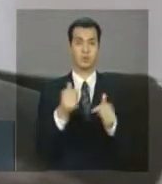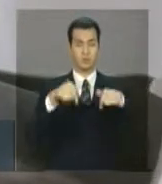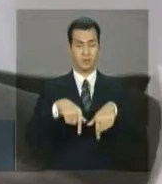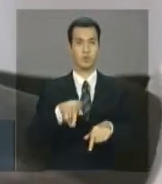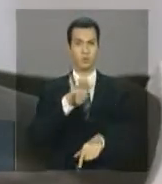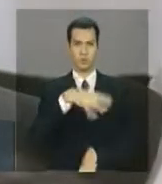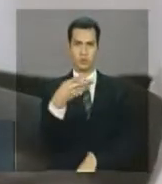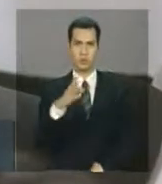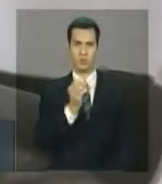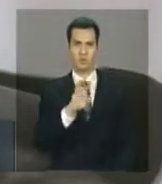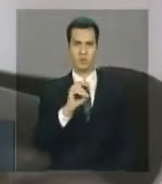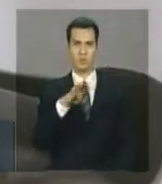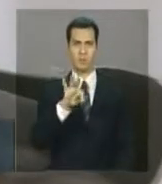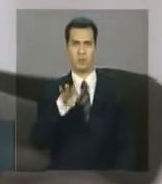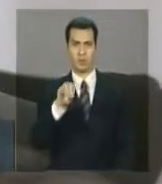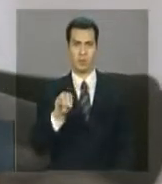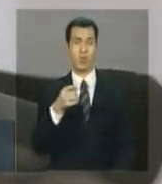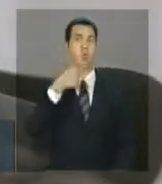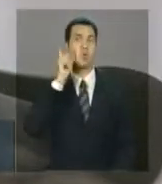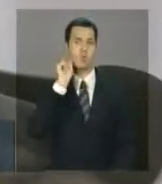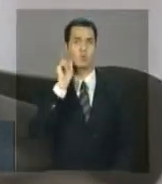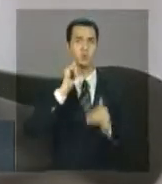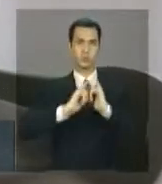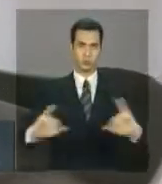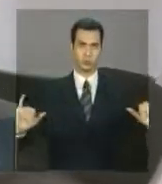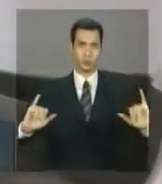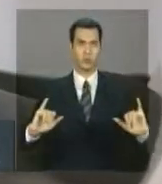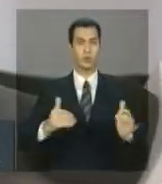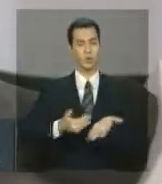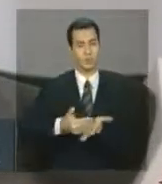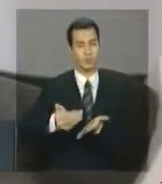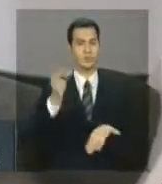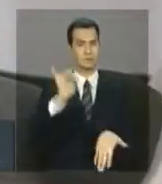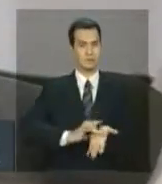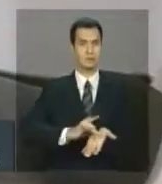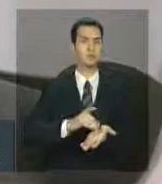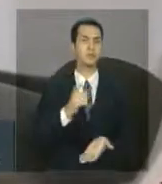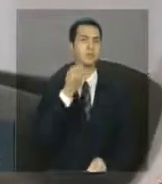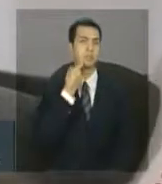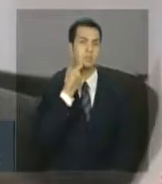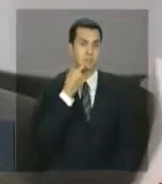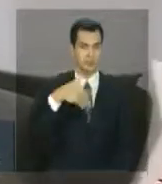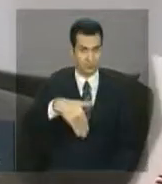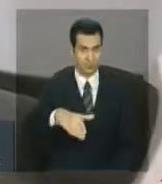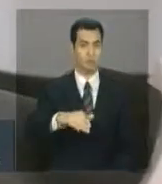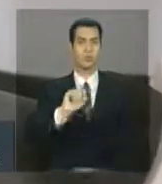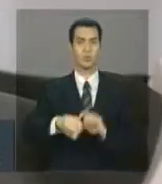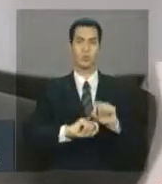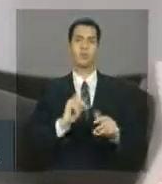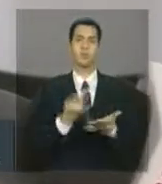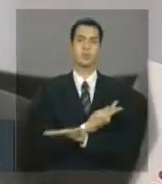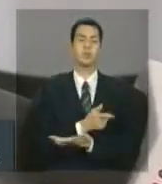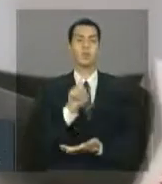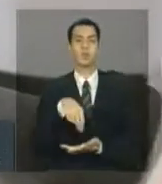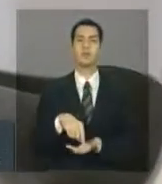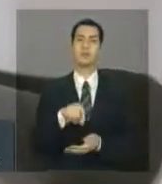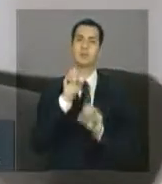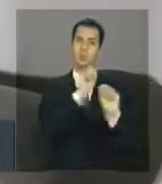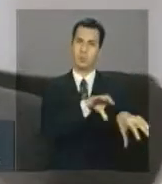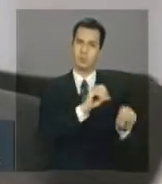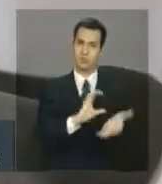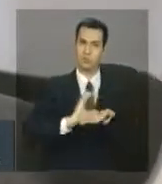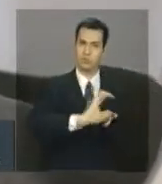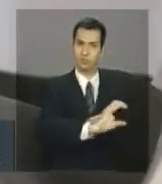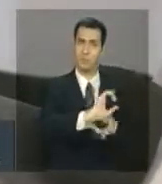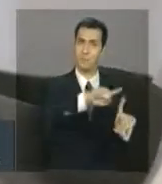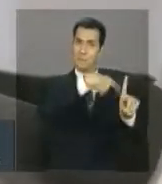que foi liberado a partir de ontem, na verdade entra em vigor sexta-feira, é um grande aumento para a educação, um grande aumento para a